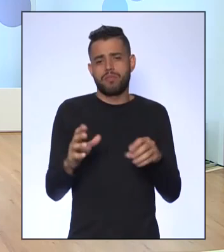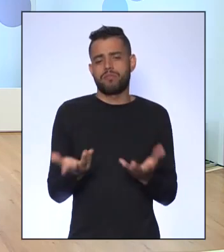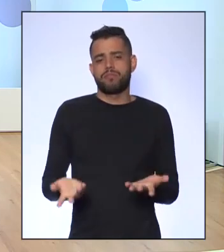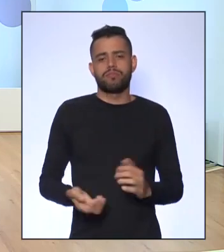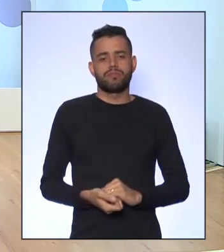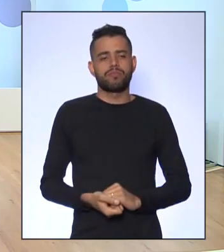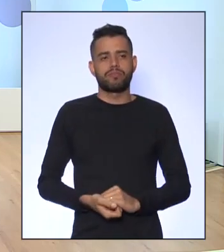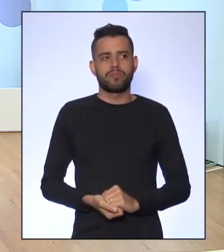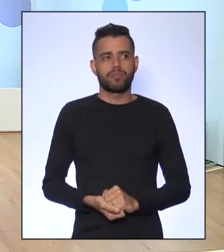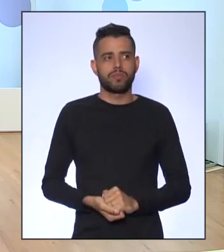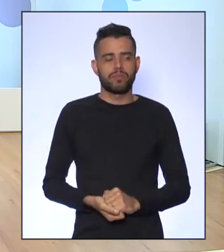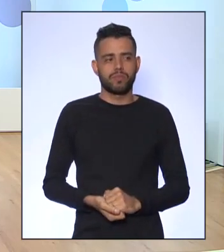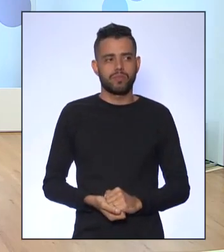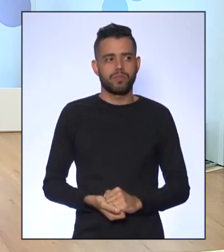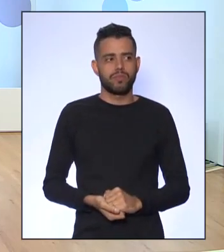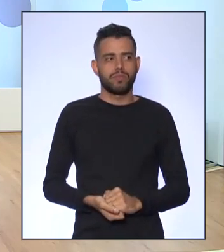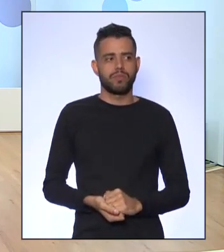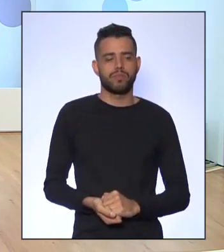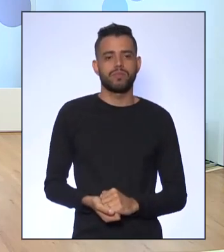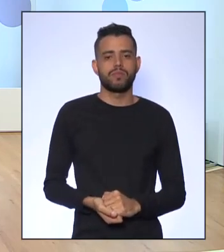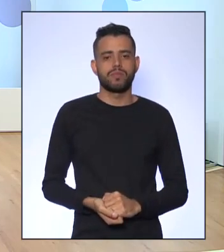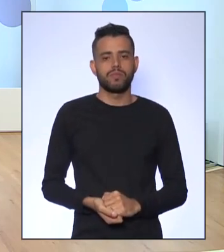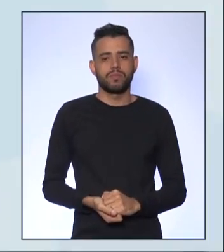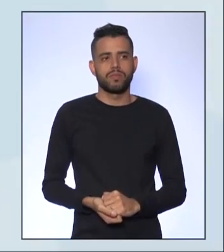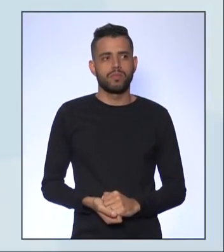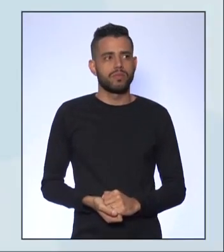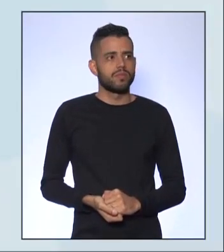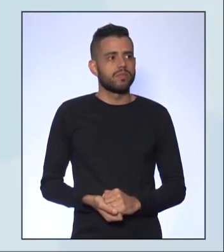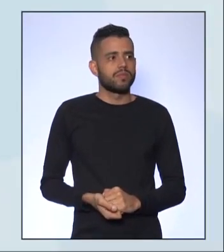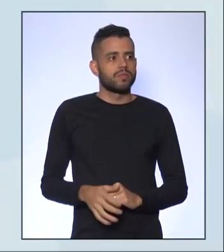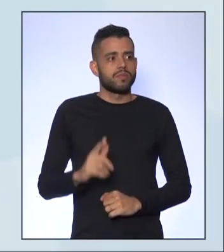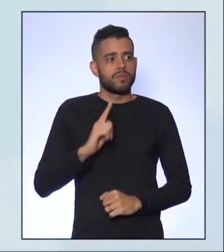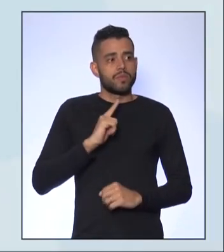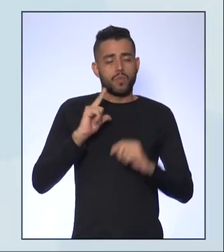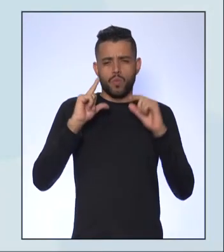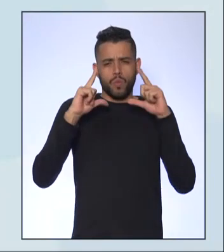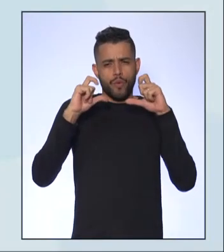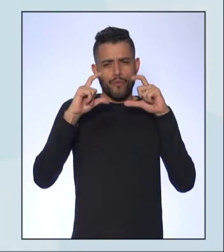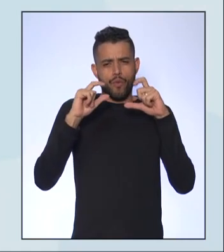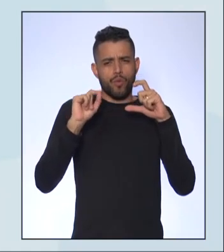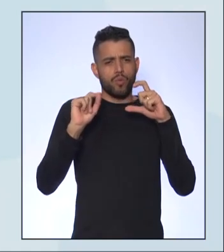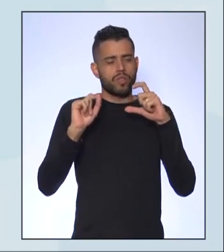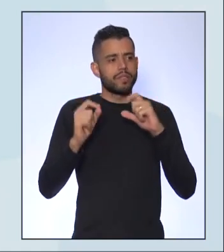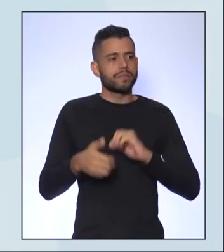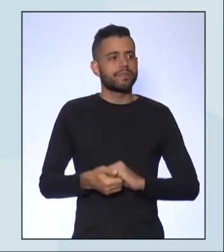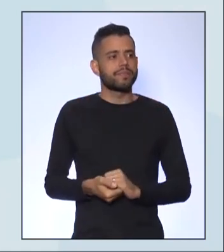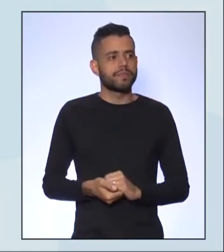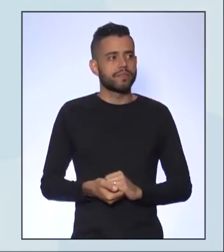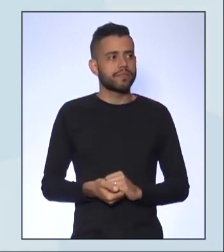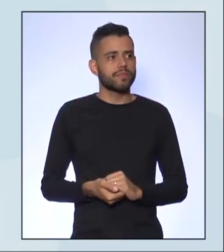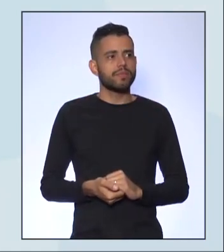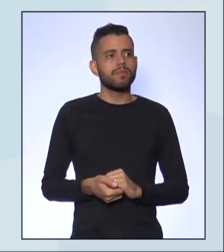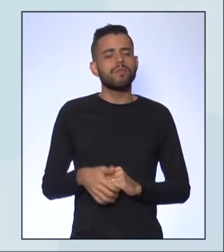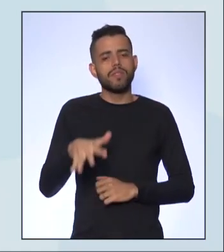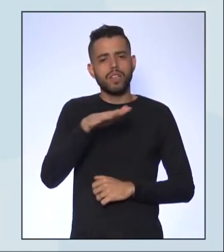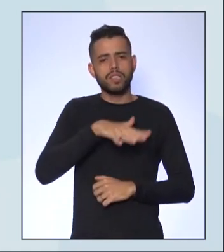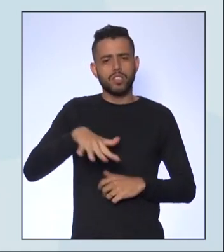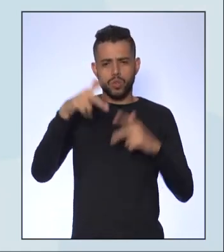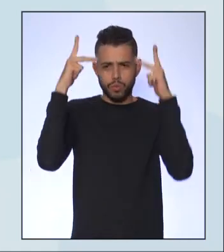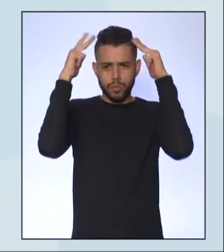Vamos continuar aqui para frente. Aqui eu tenho uma foto, eu queria que vocês dessem uma olhada. É uma foto também da região do